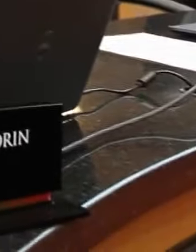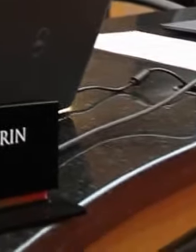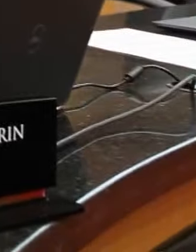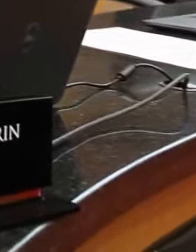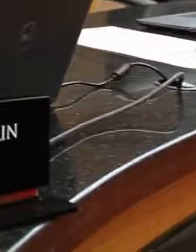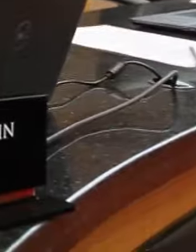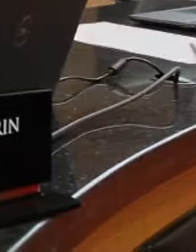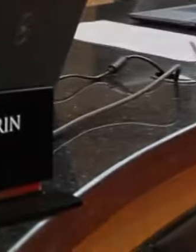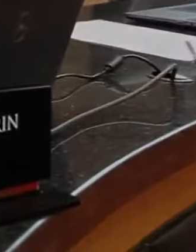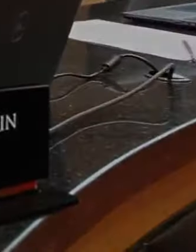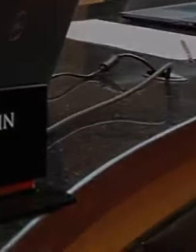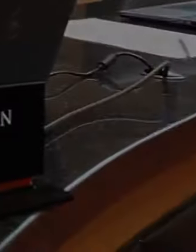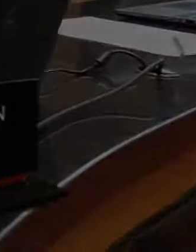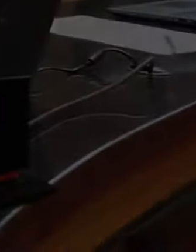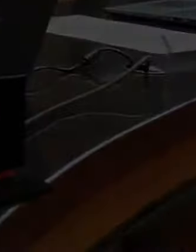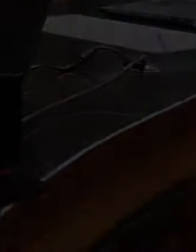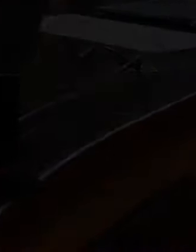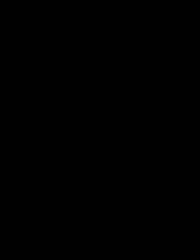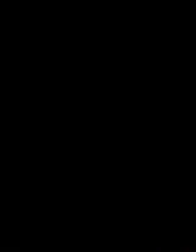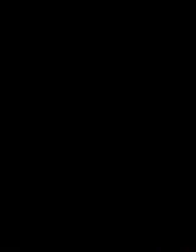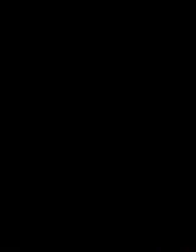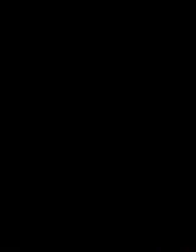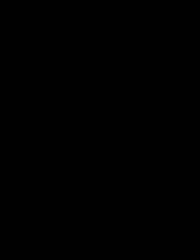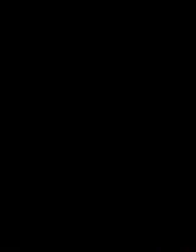financeira para nossa Catarina